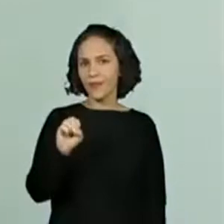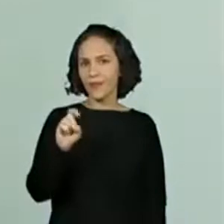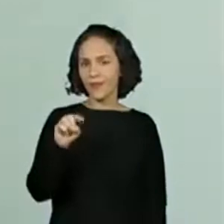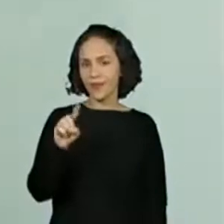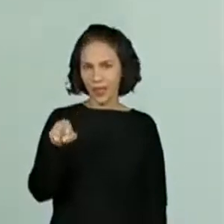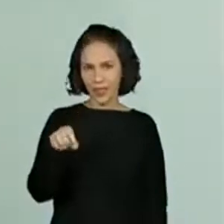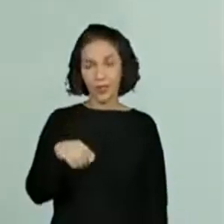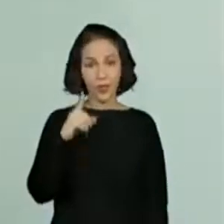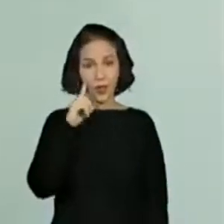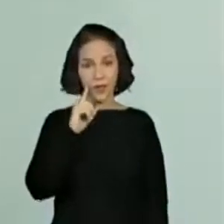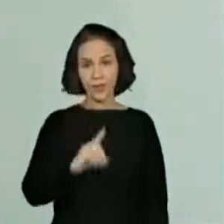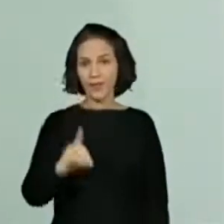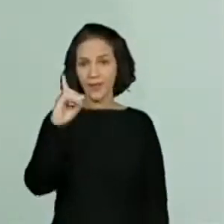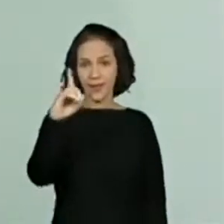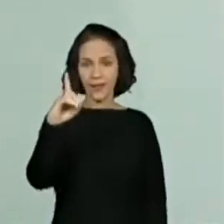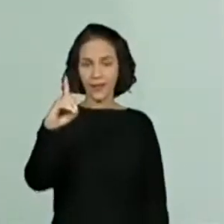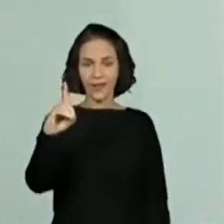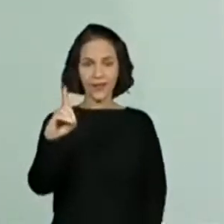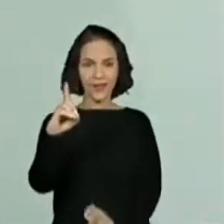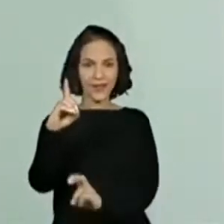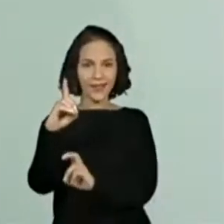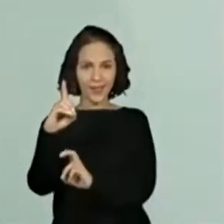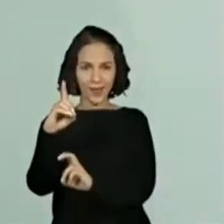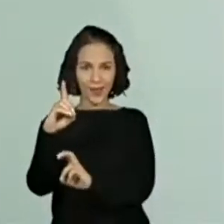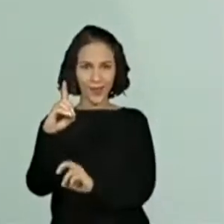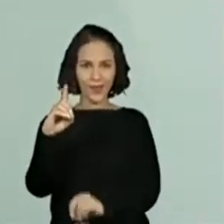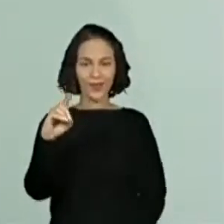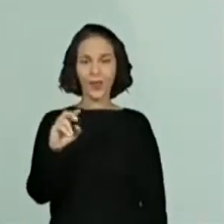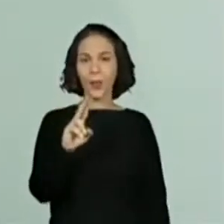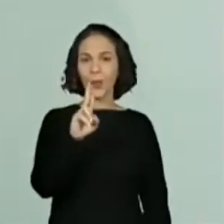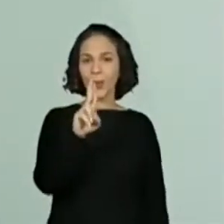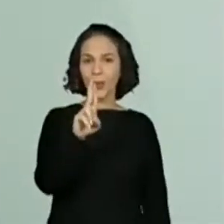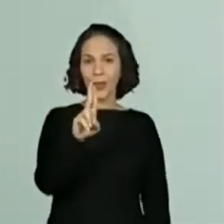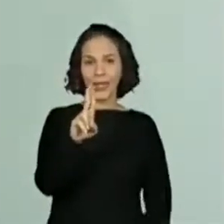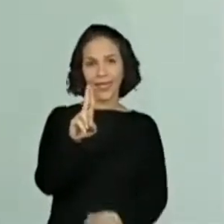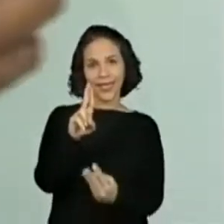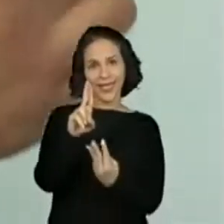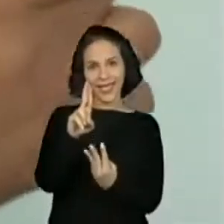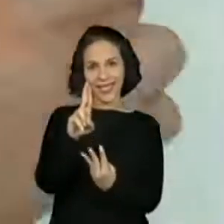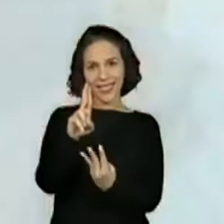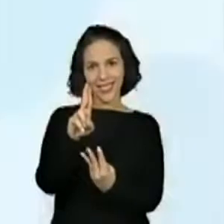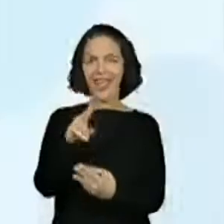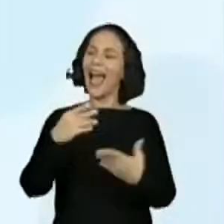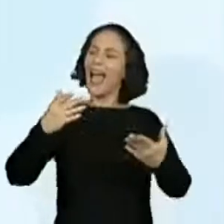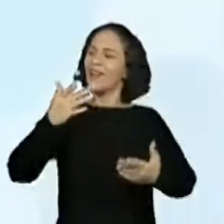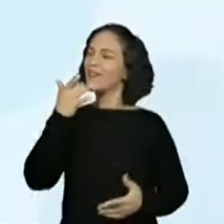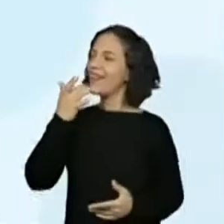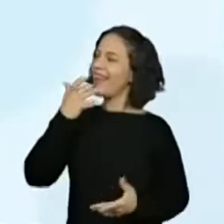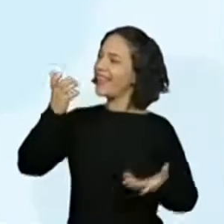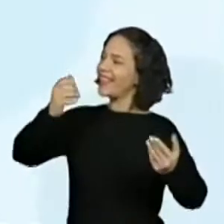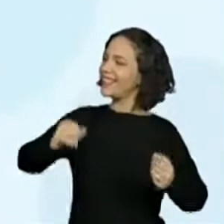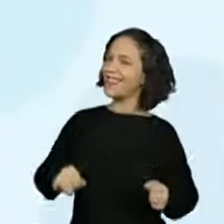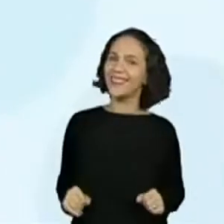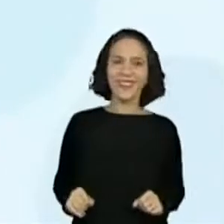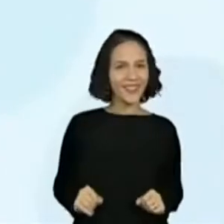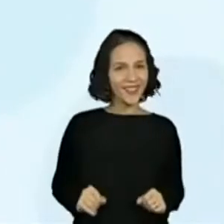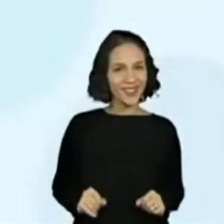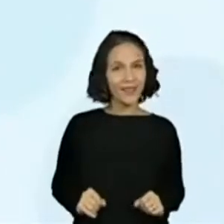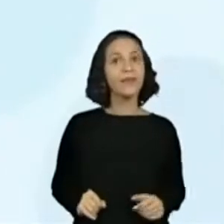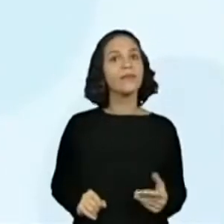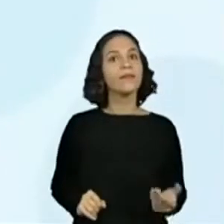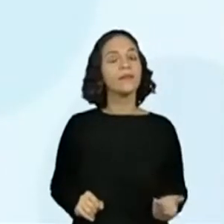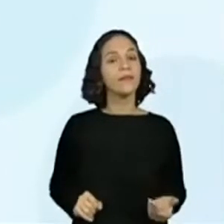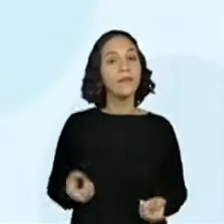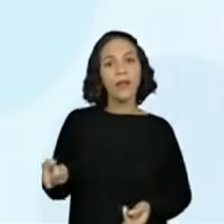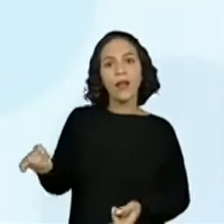unidade. Exato, porque são 3 unidades, não é? Muito bem. Esse é muito fácil. Esse aqui eu tenho certeza que todos vocês